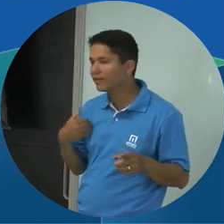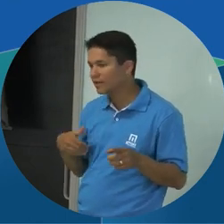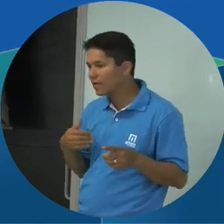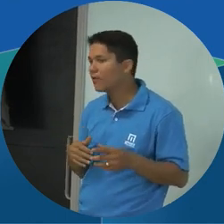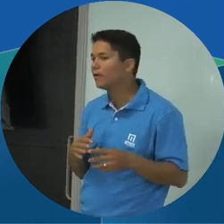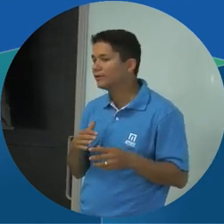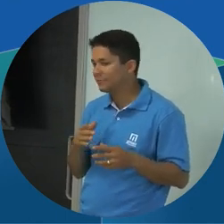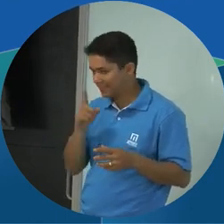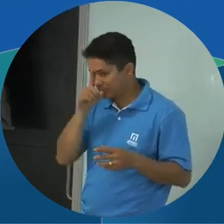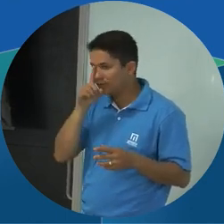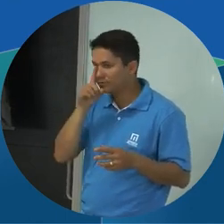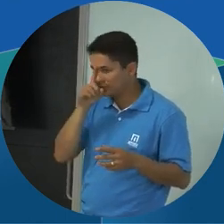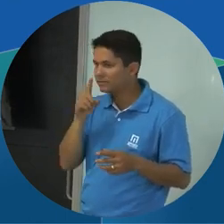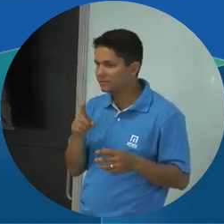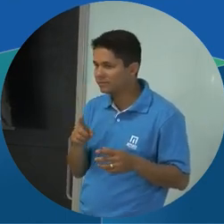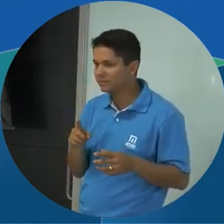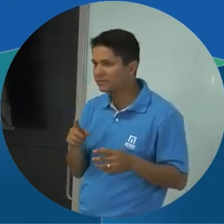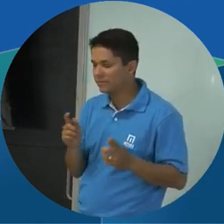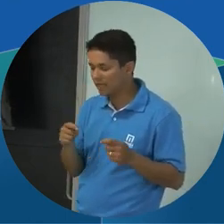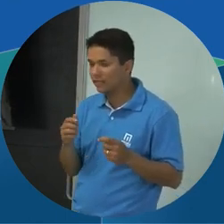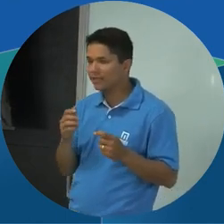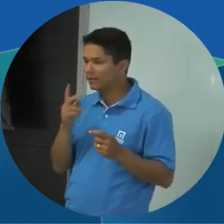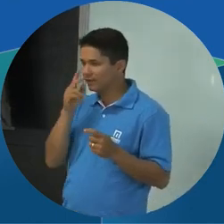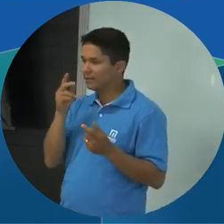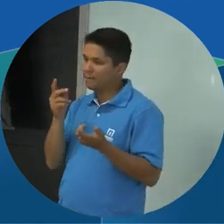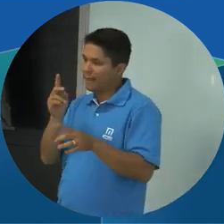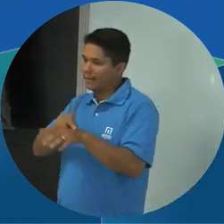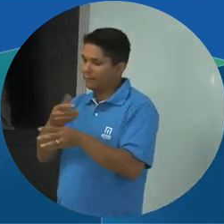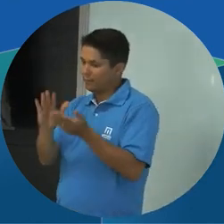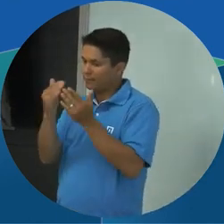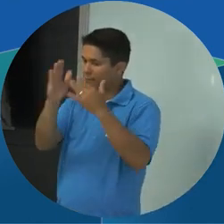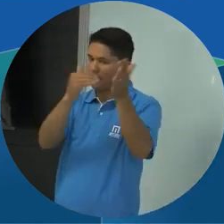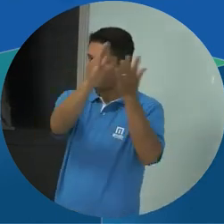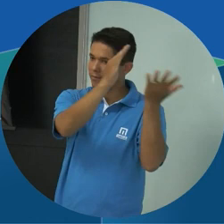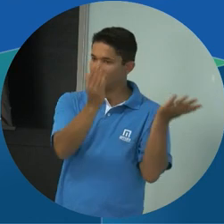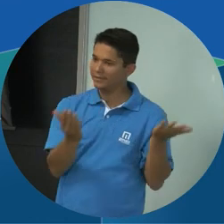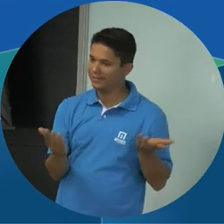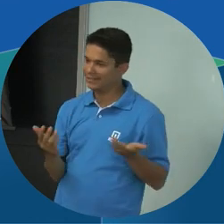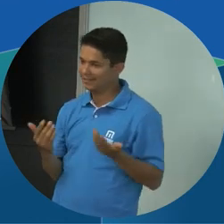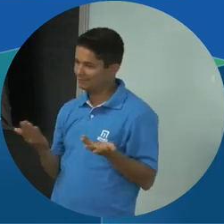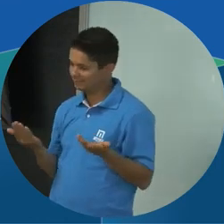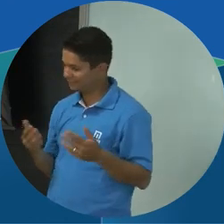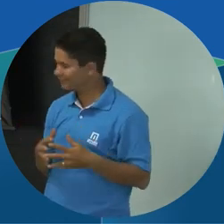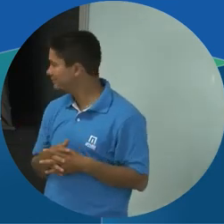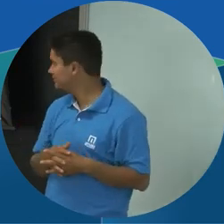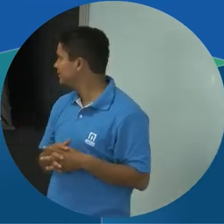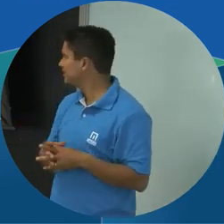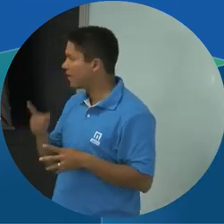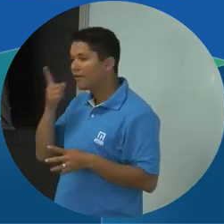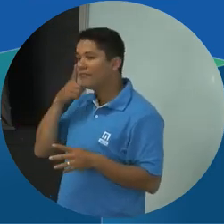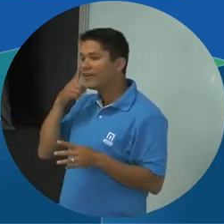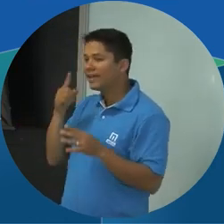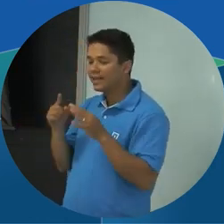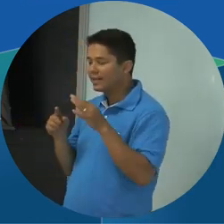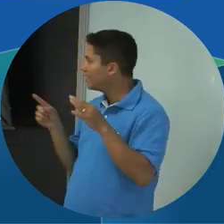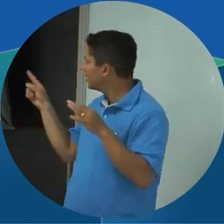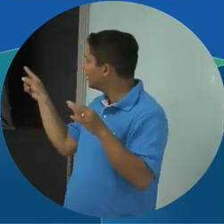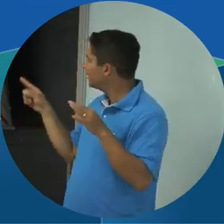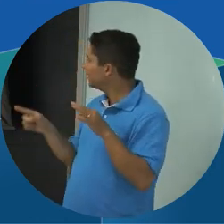um esboço, aqui, um desenho, né, como se fosse esse bico aqui de hidrojato, tá? Onde D é o diâmetro do